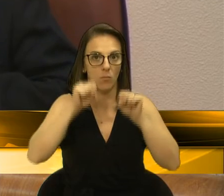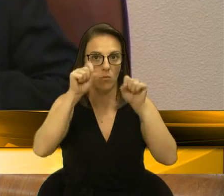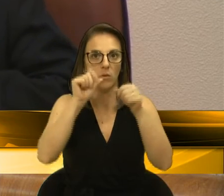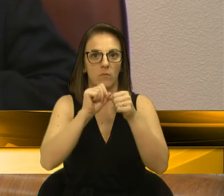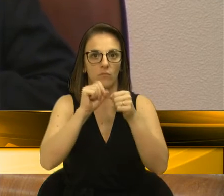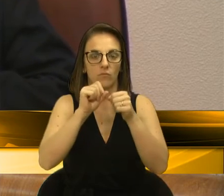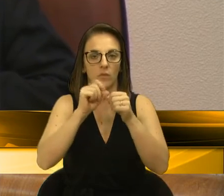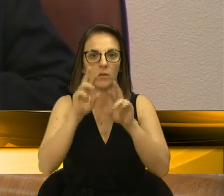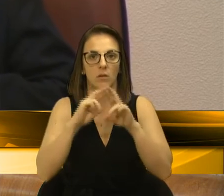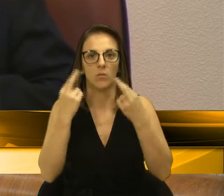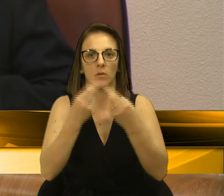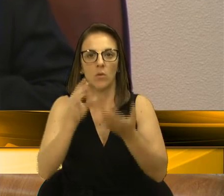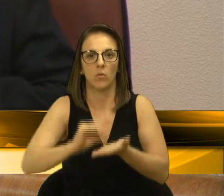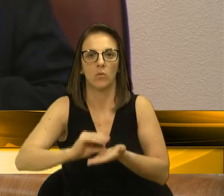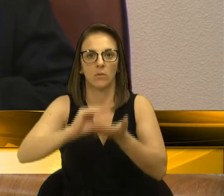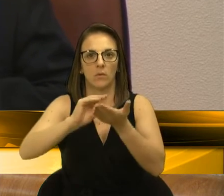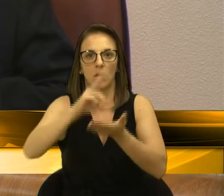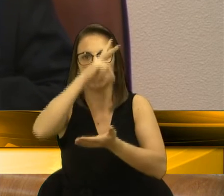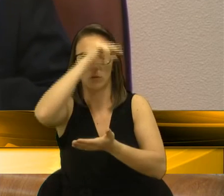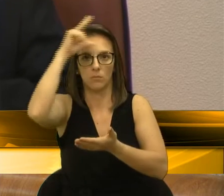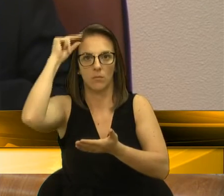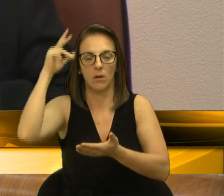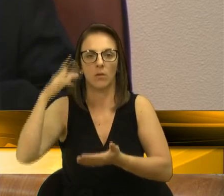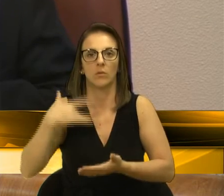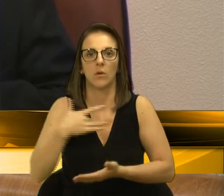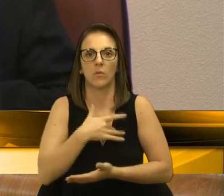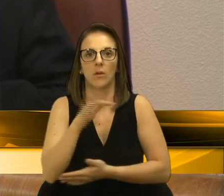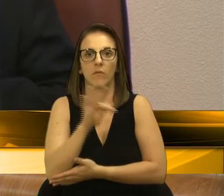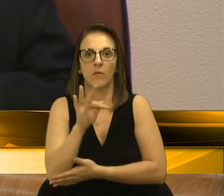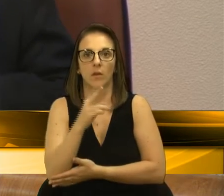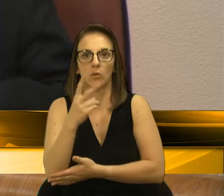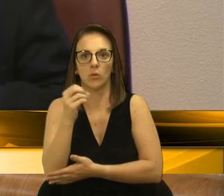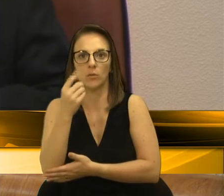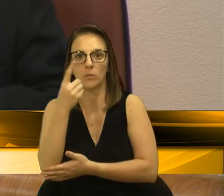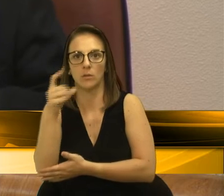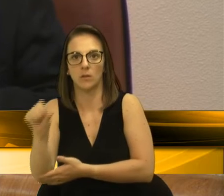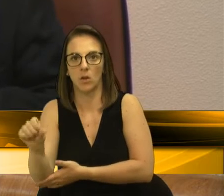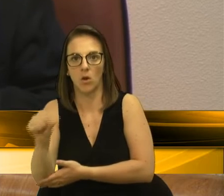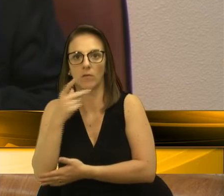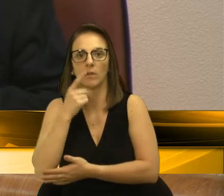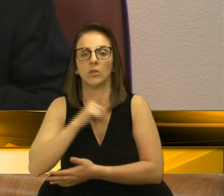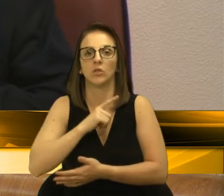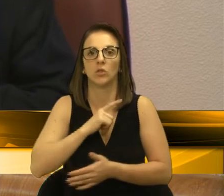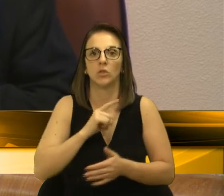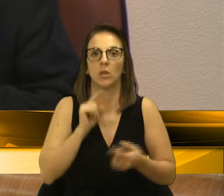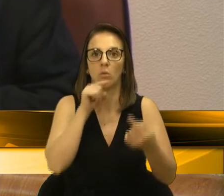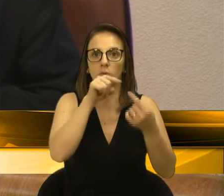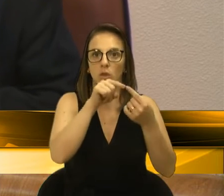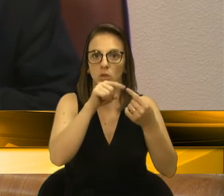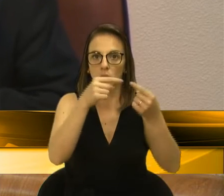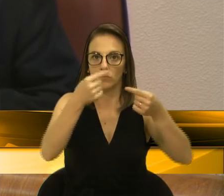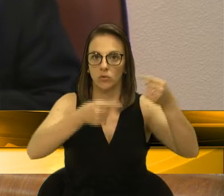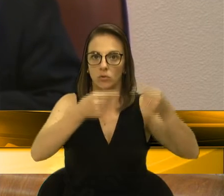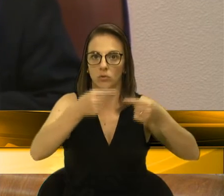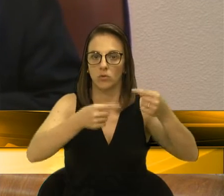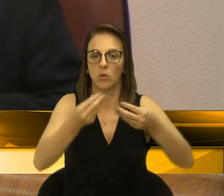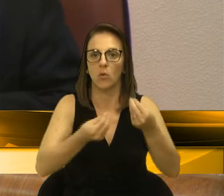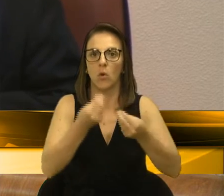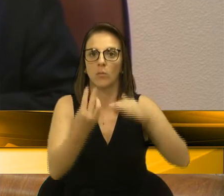em fevereiro de 2019, que tinha como pauta a terceirização do serviço de saúde no município de Caxias do